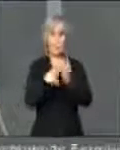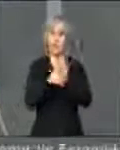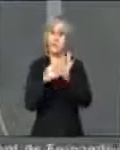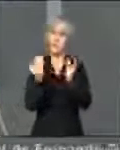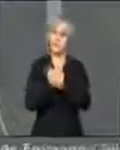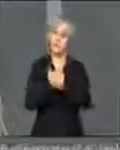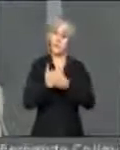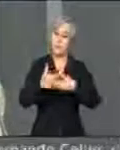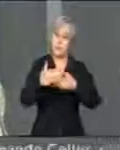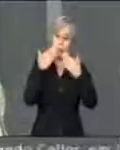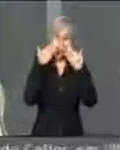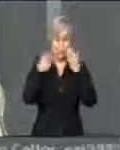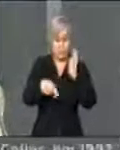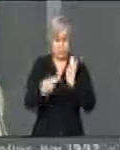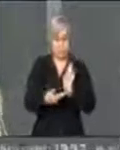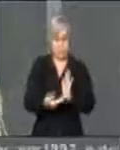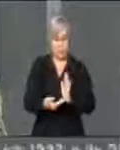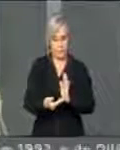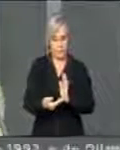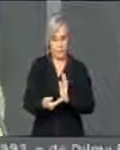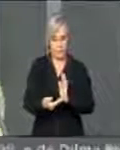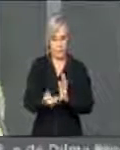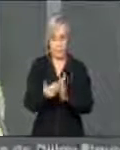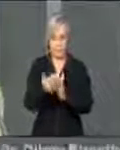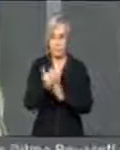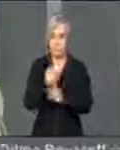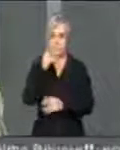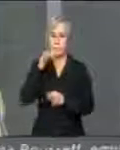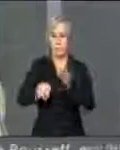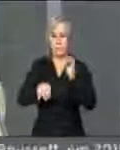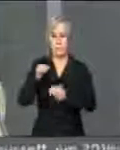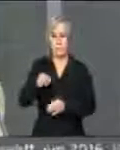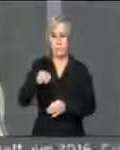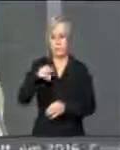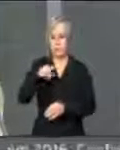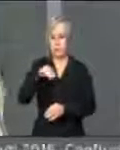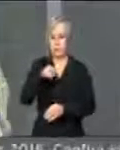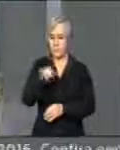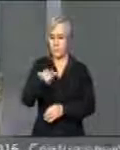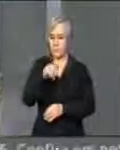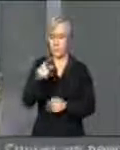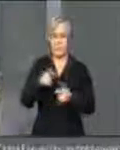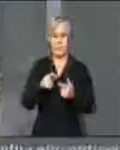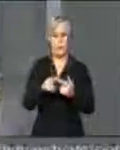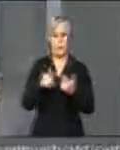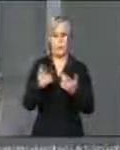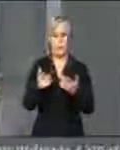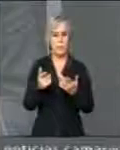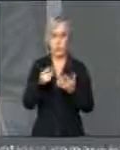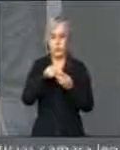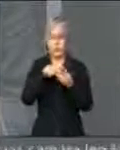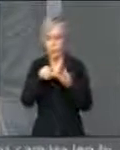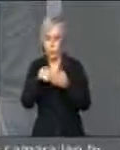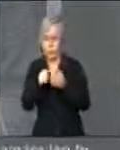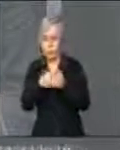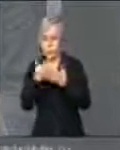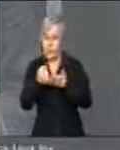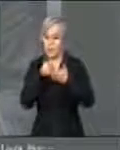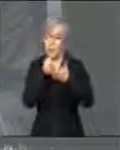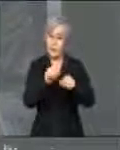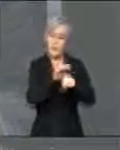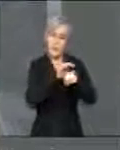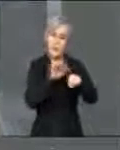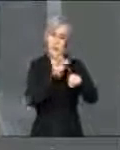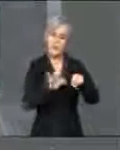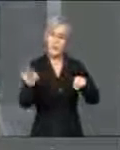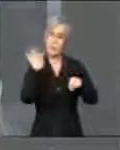processo que foi apresentado nessa casa pelos juristas Miguel Reale, Janaína Pascoal e Hélio Bicudo, pautado exatamente na Constituição